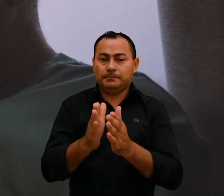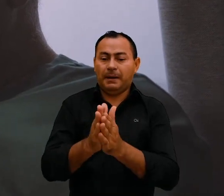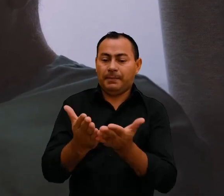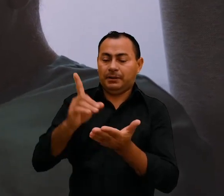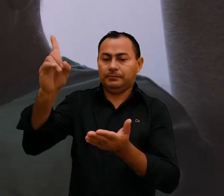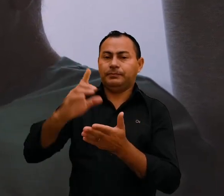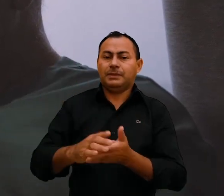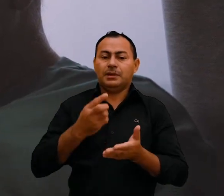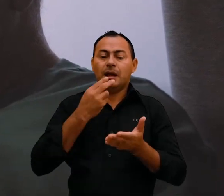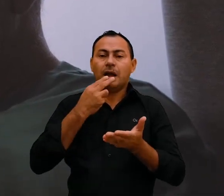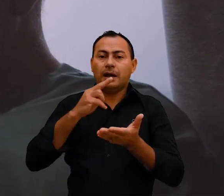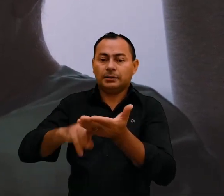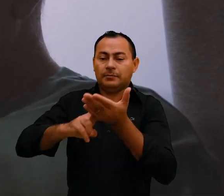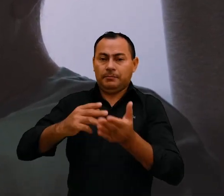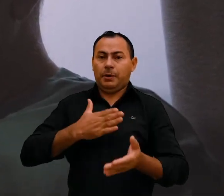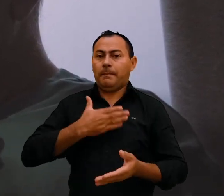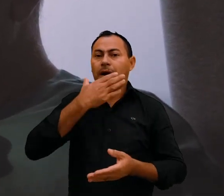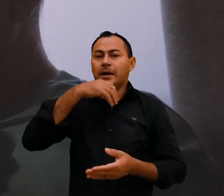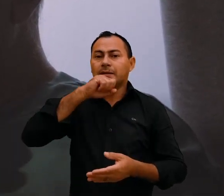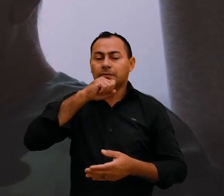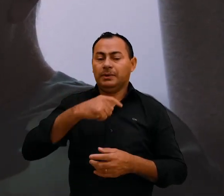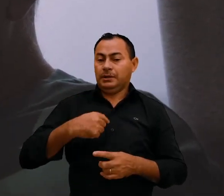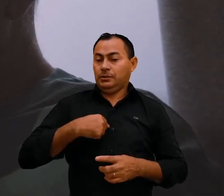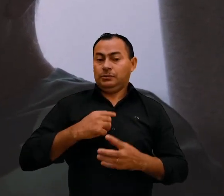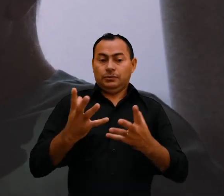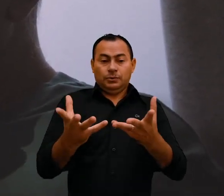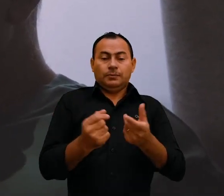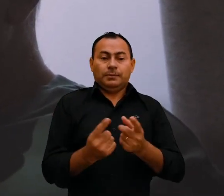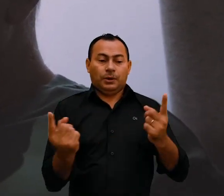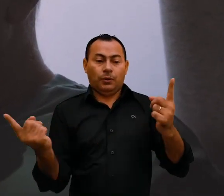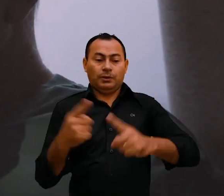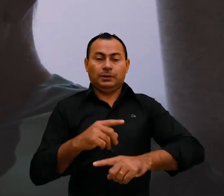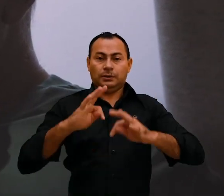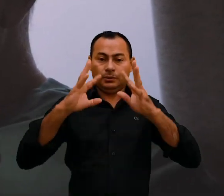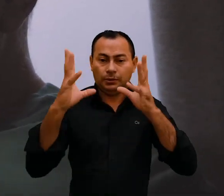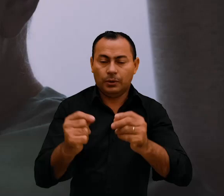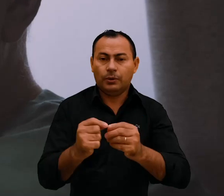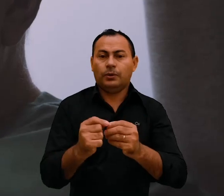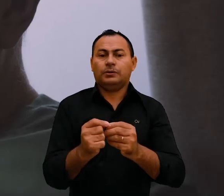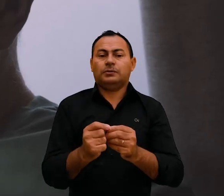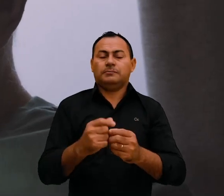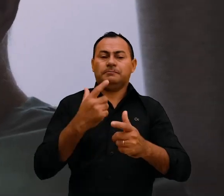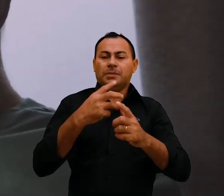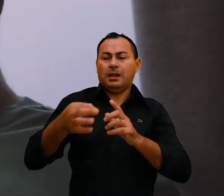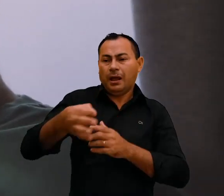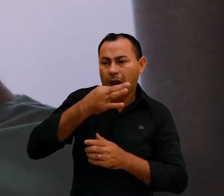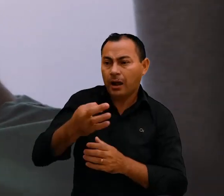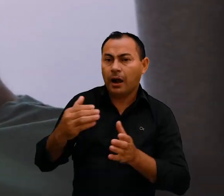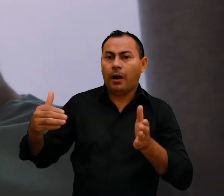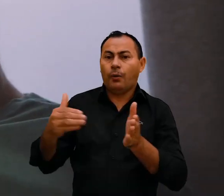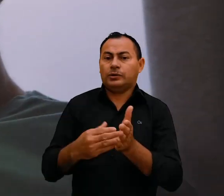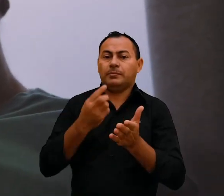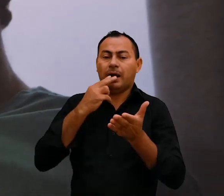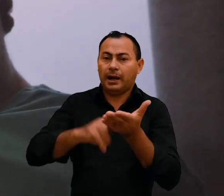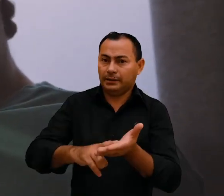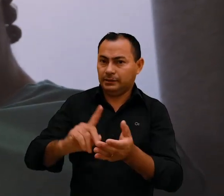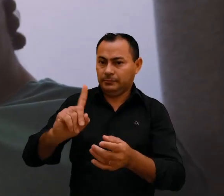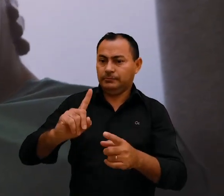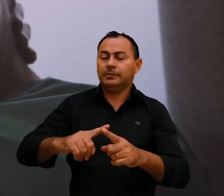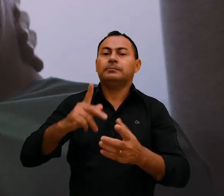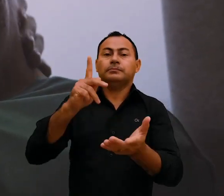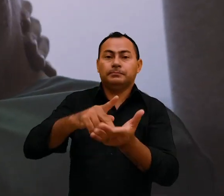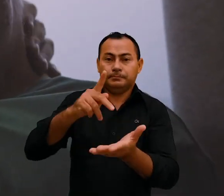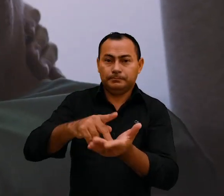nesta carta meu pai não escreveu eu não sou a pessoa qualificada para combater todos os argumentos e sua última